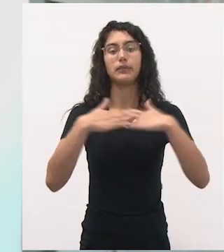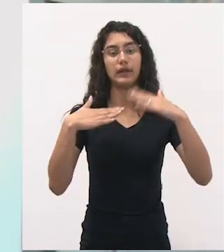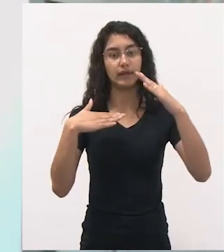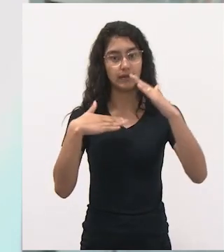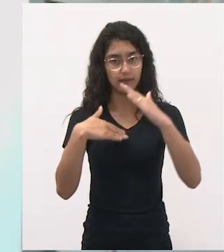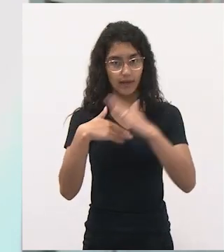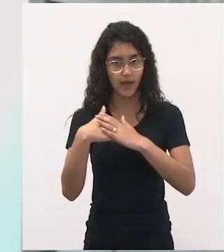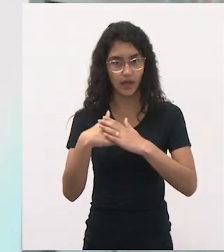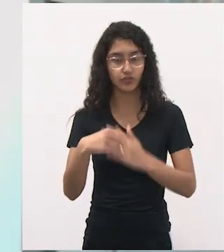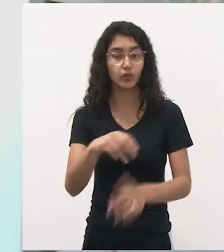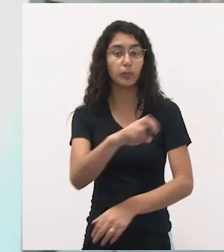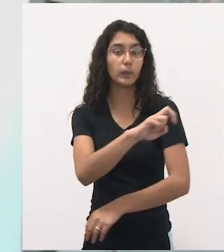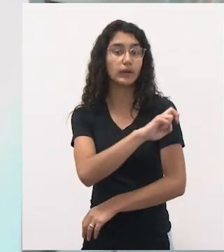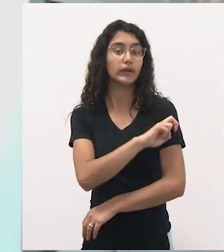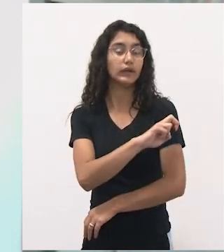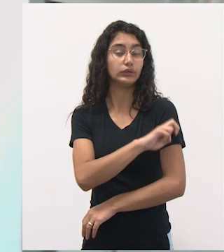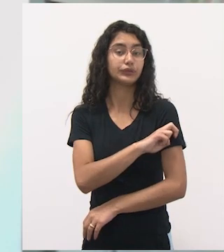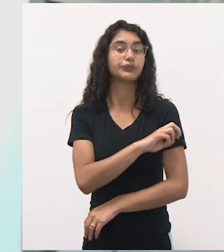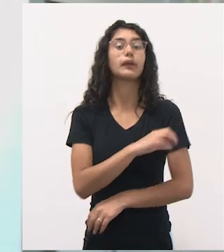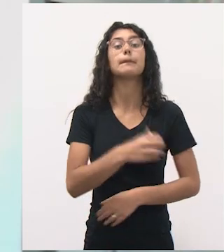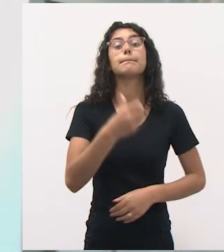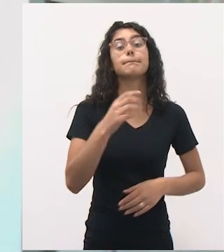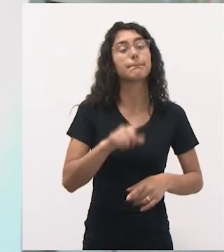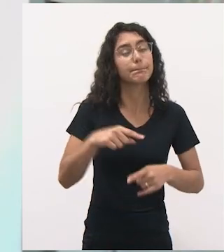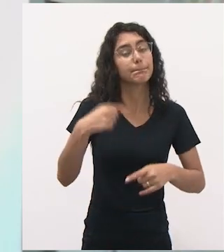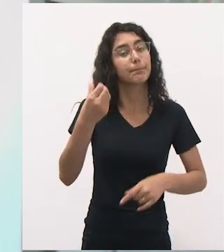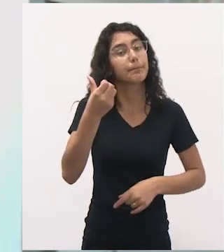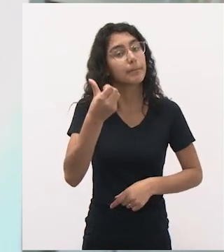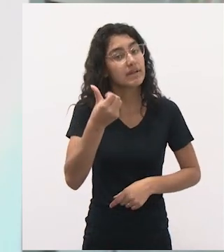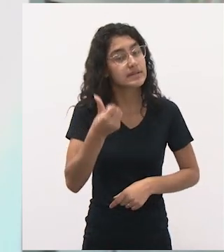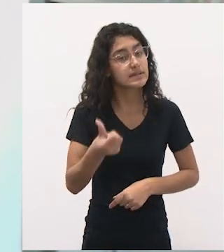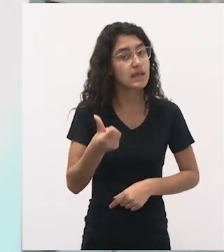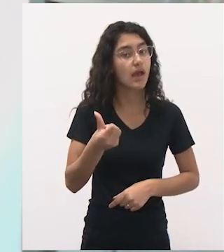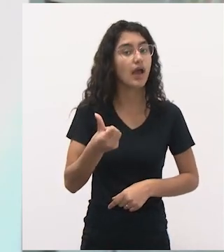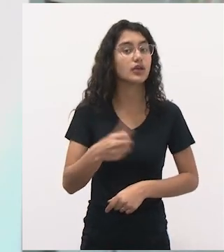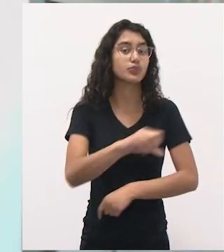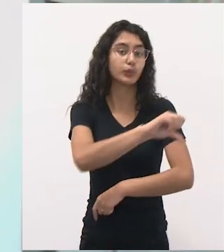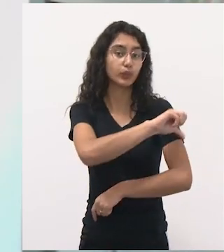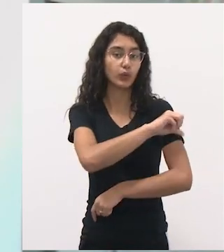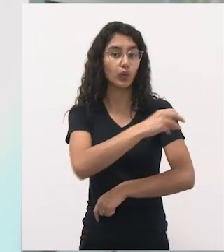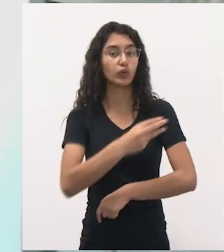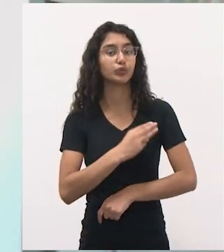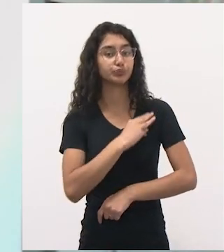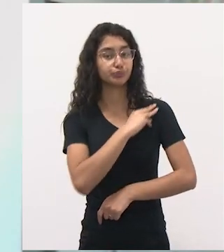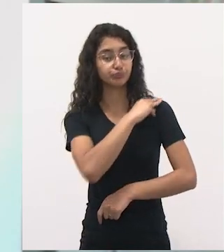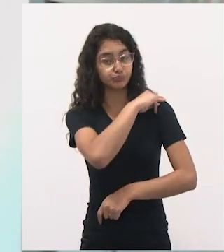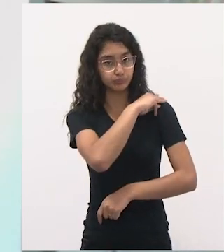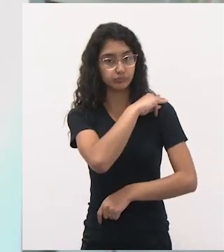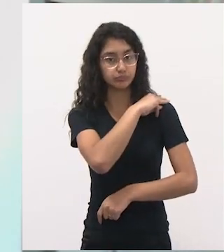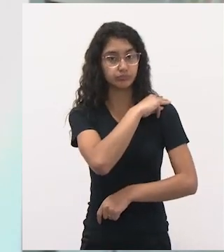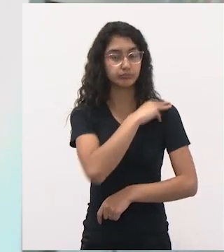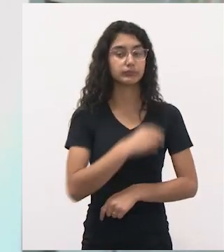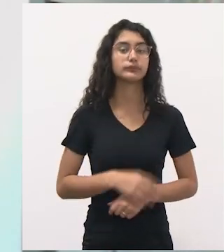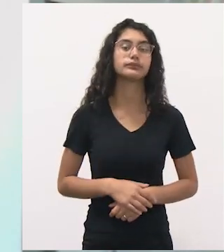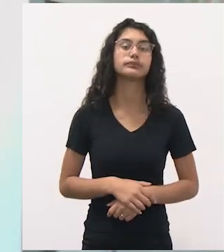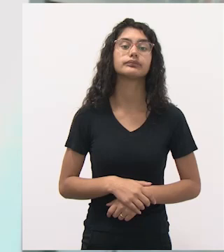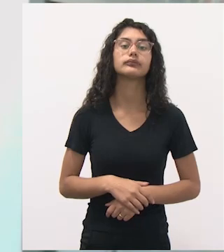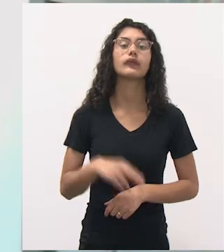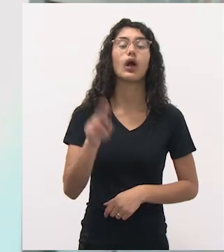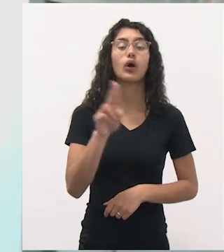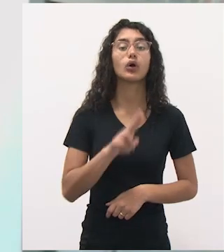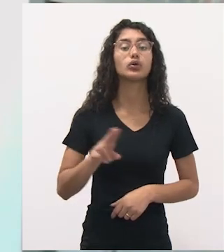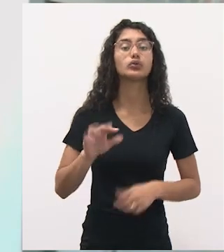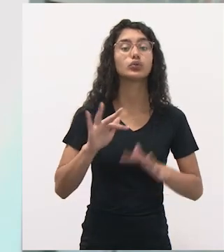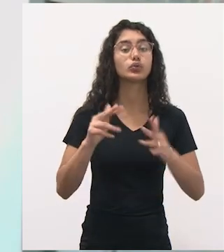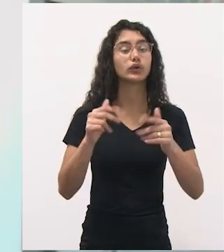ano, e aí acrescentam mais 6 habilidades do 9º e da 3ª série do ensino fundamental, contemplando